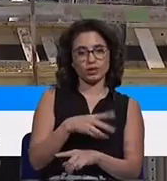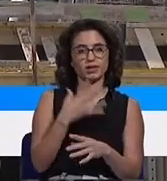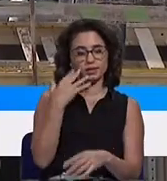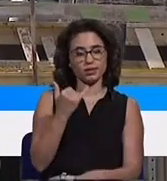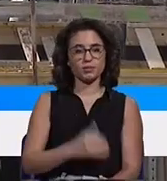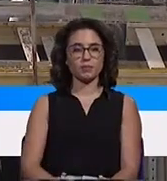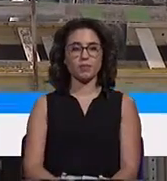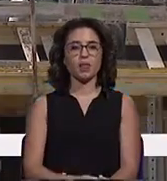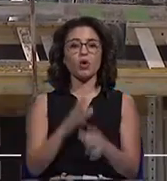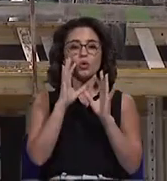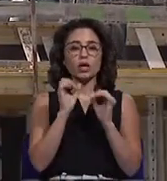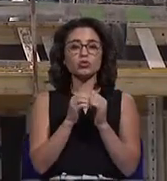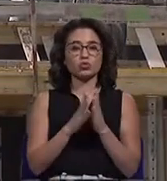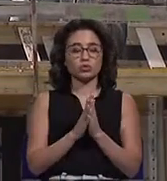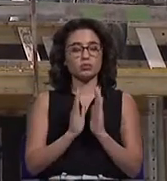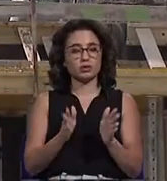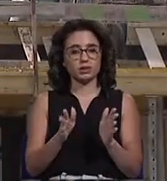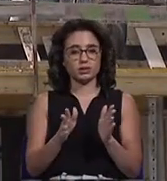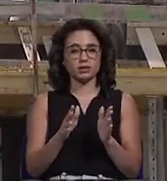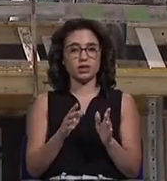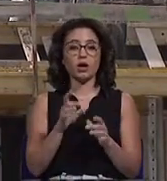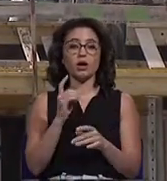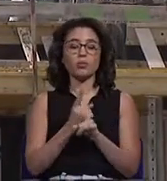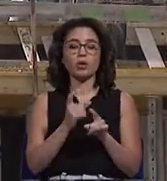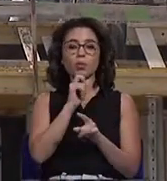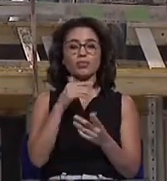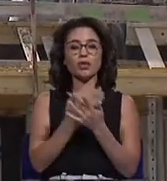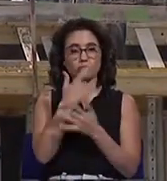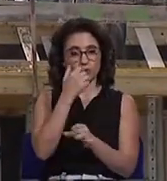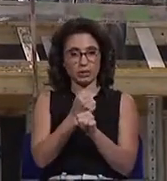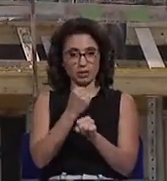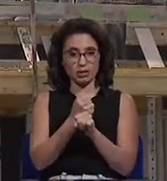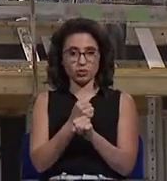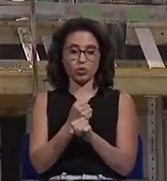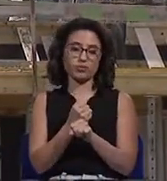Diamantina Alturas, sob pena dos trabalhadores caírem no conto do vigário.